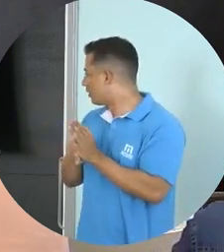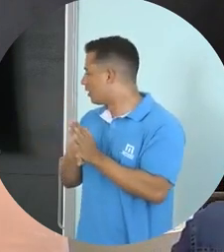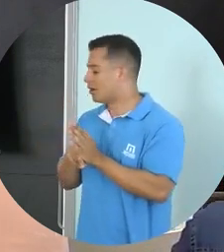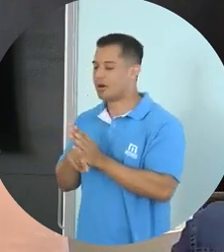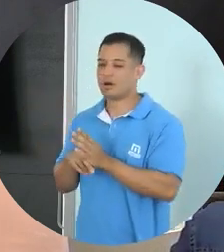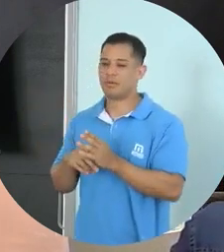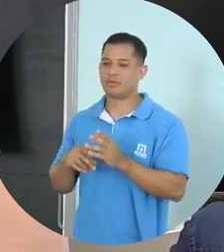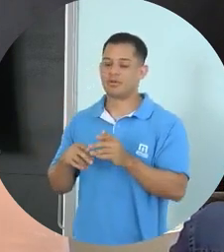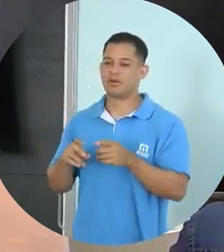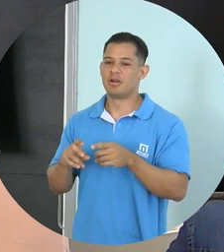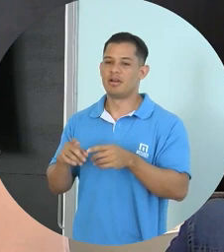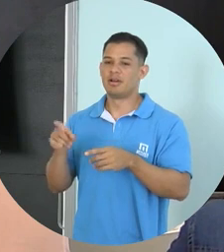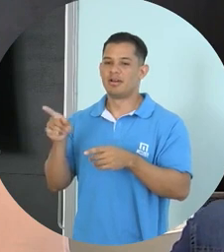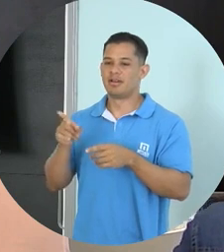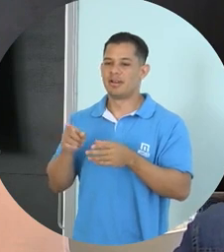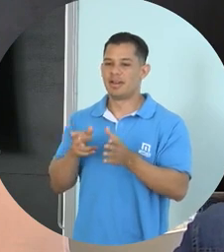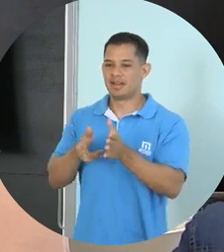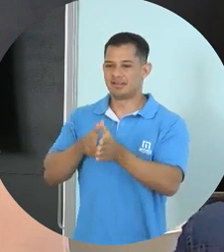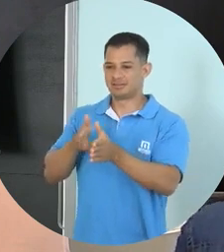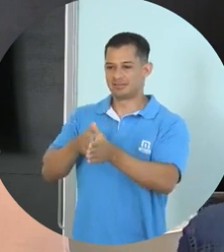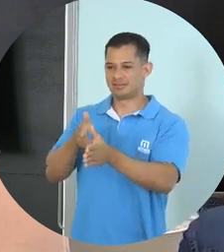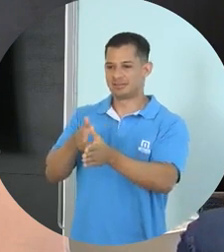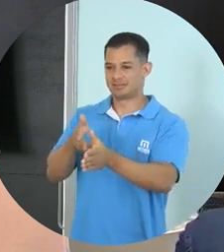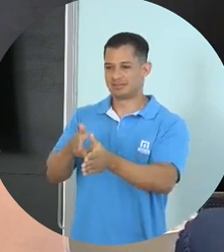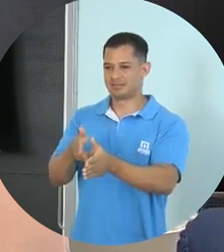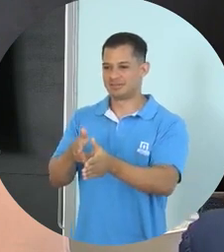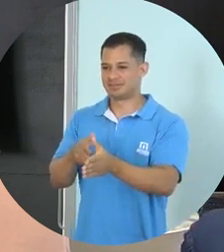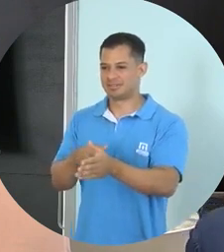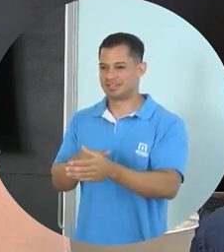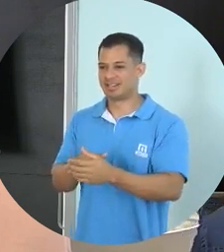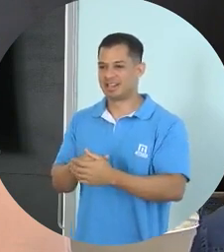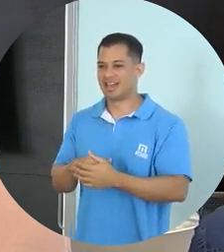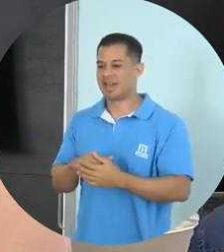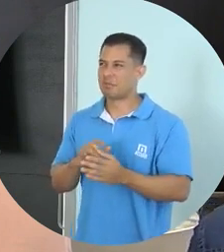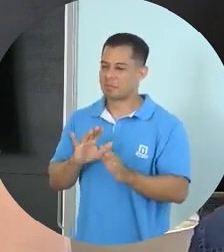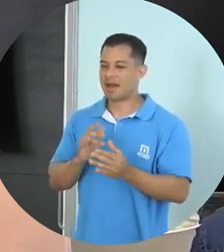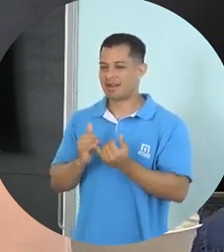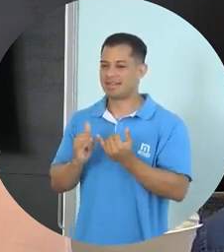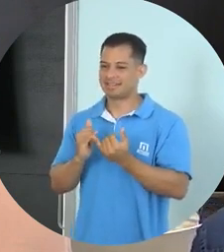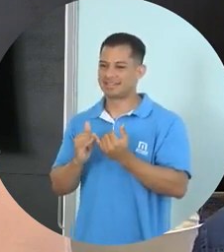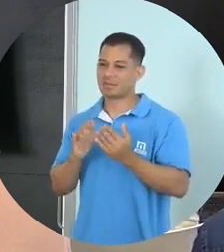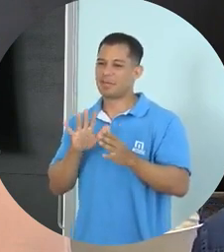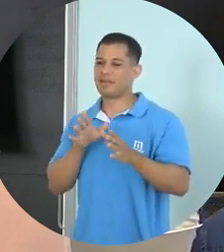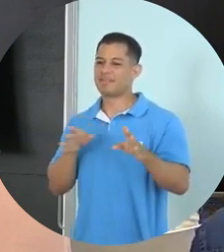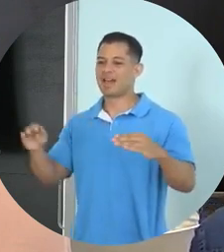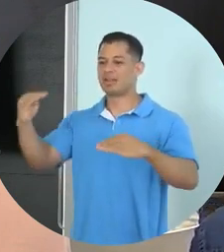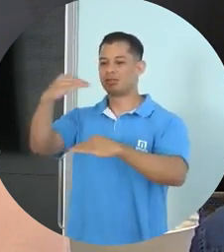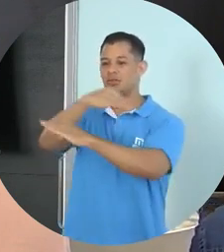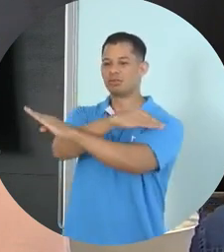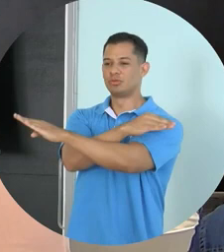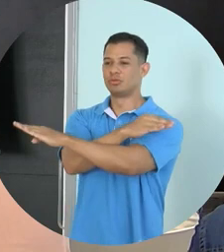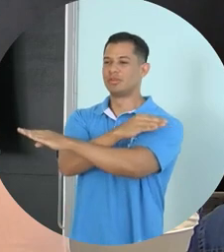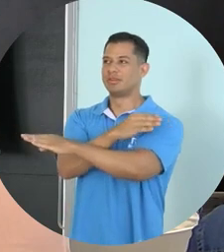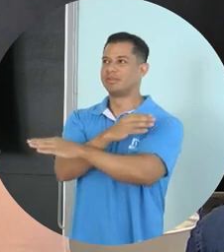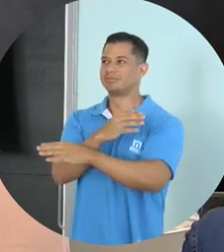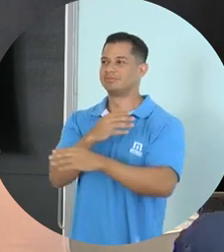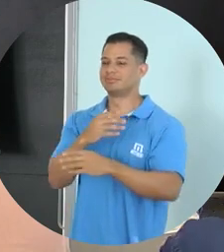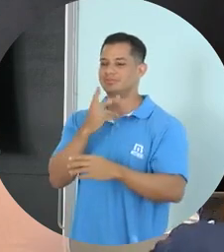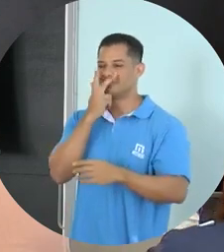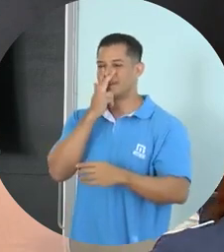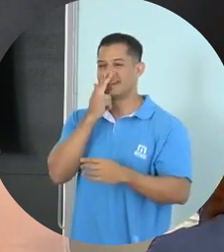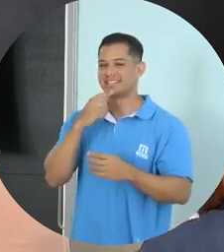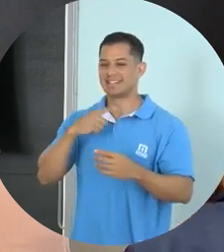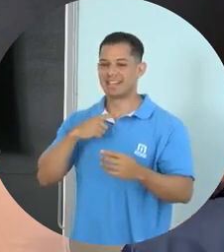estacas inclinadas, em sua grande maioria, né, e é um viaduto para o trem